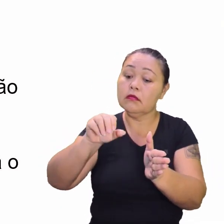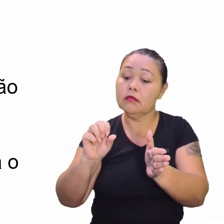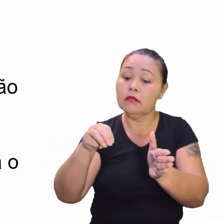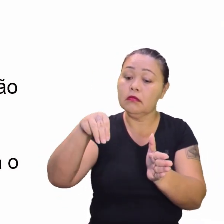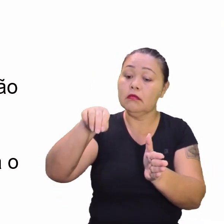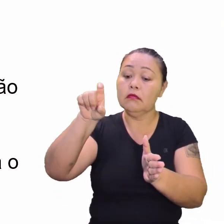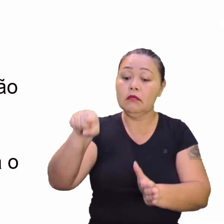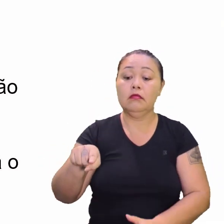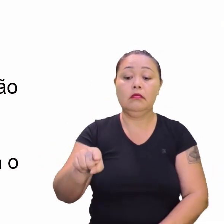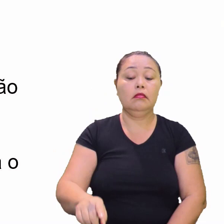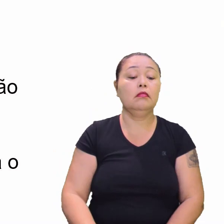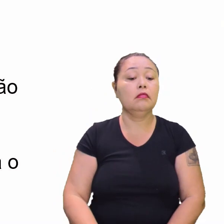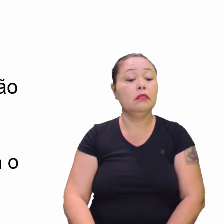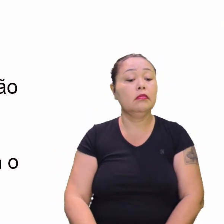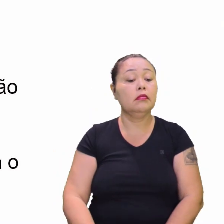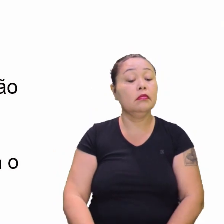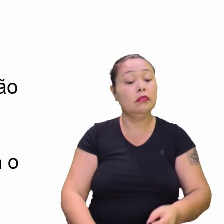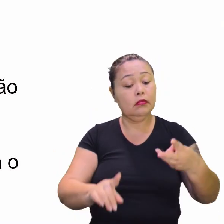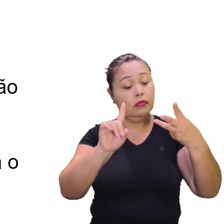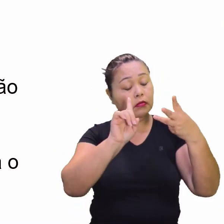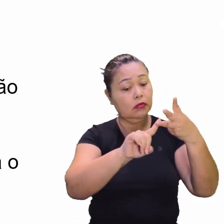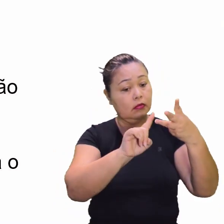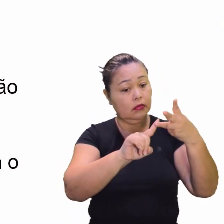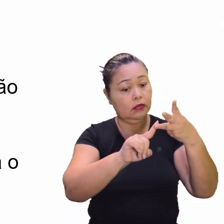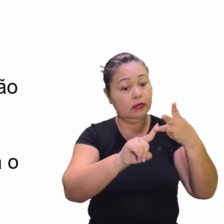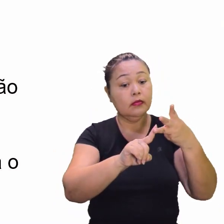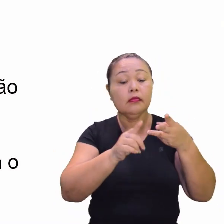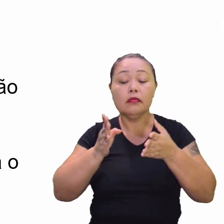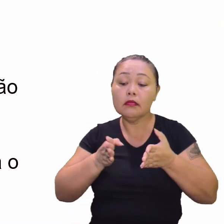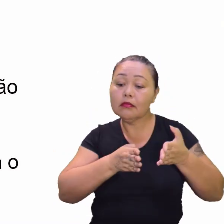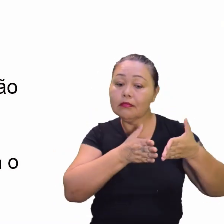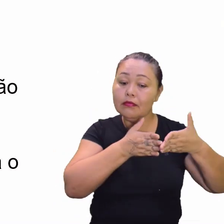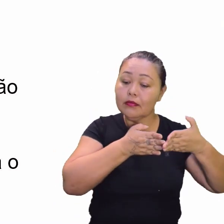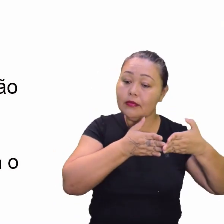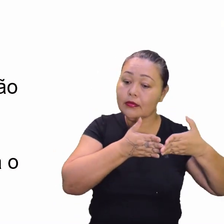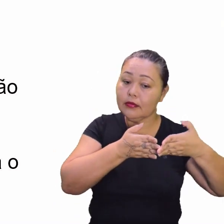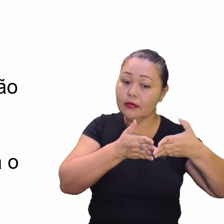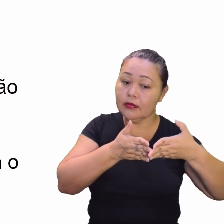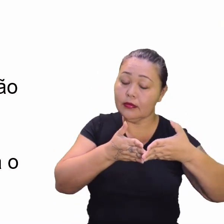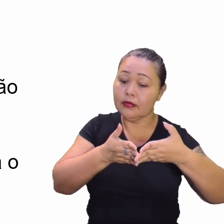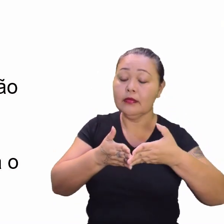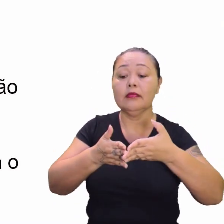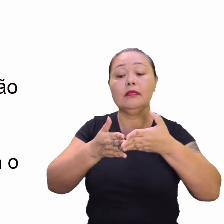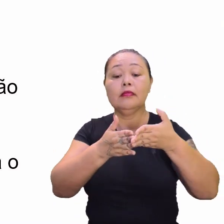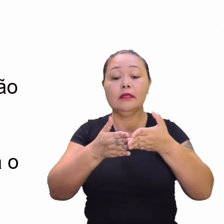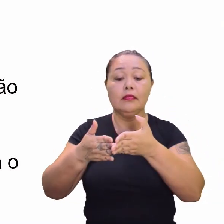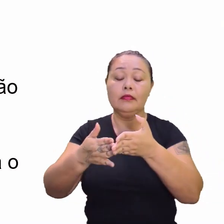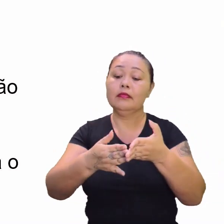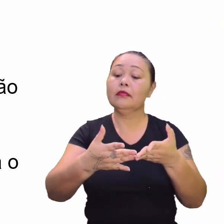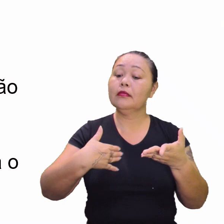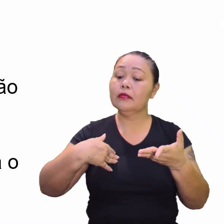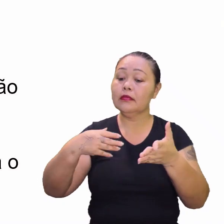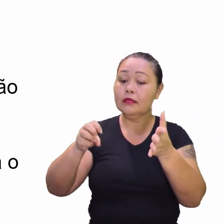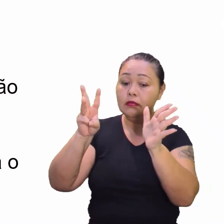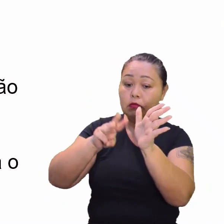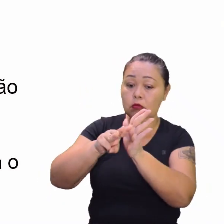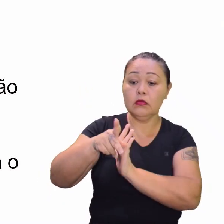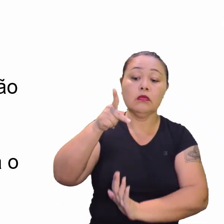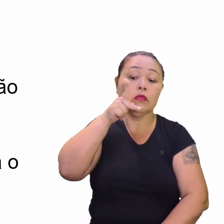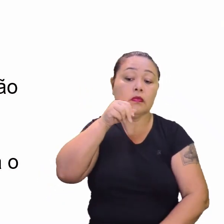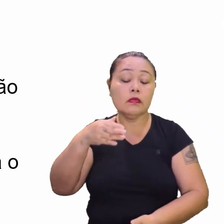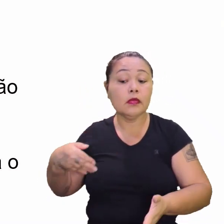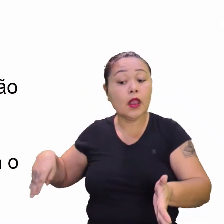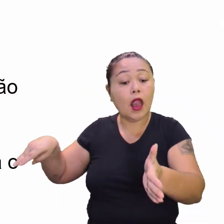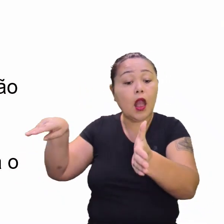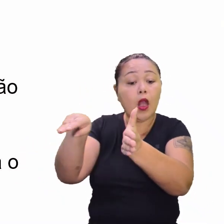rio Mamoré. 3. O trecho navegável do Rio Madeira, de Porto